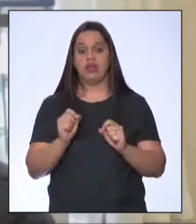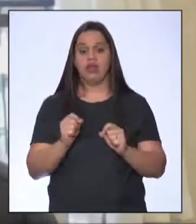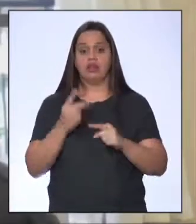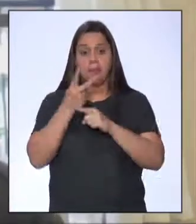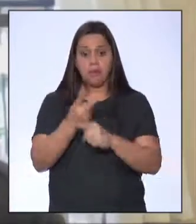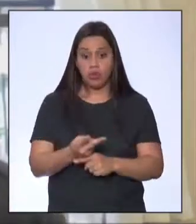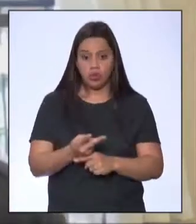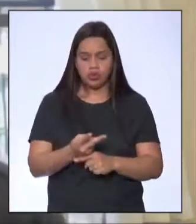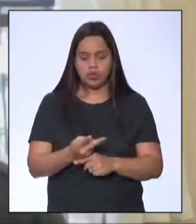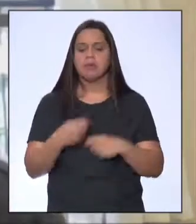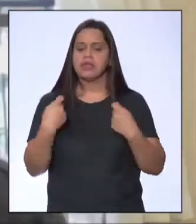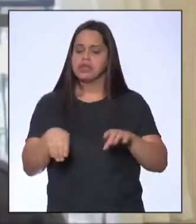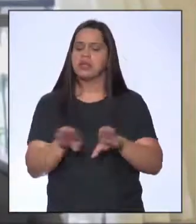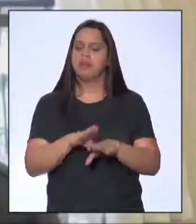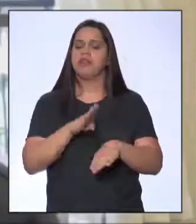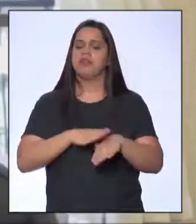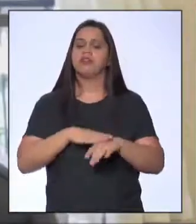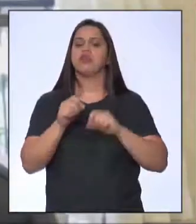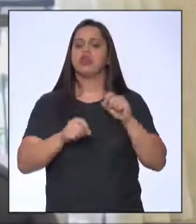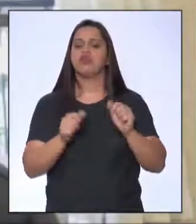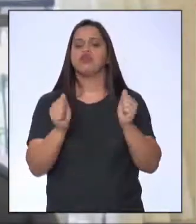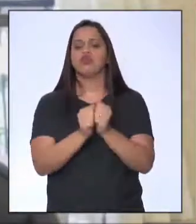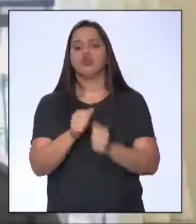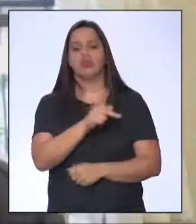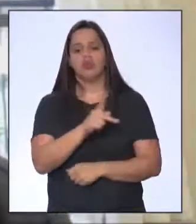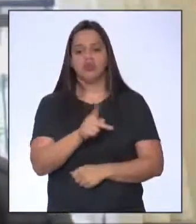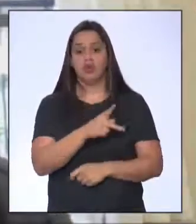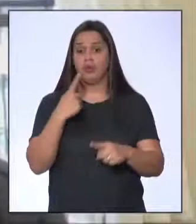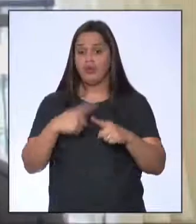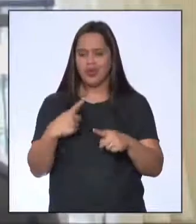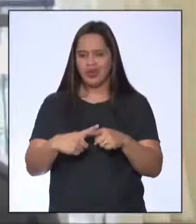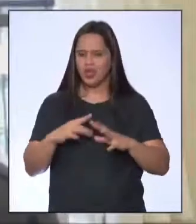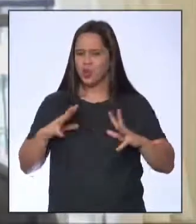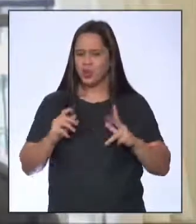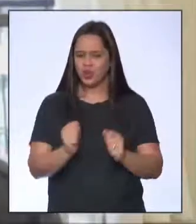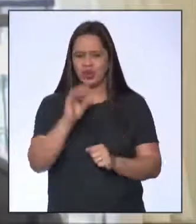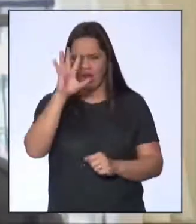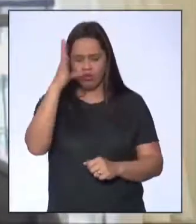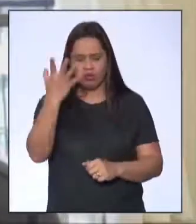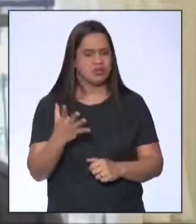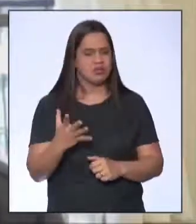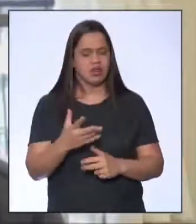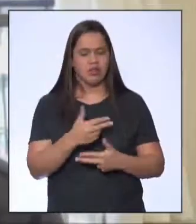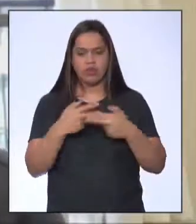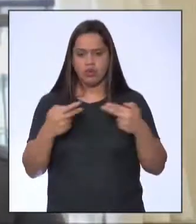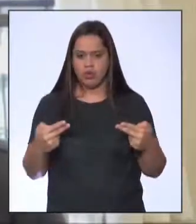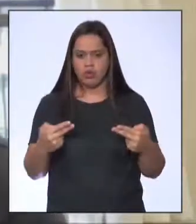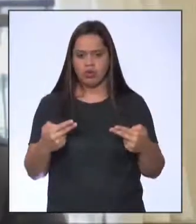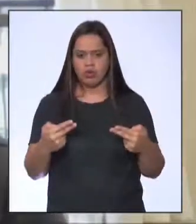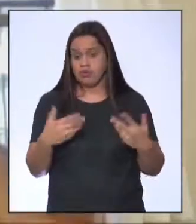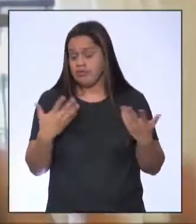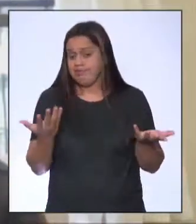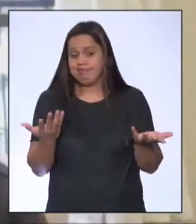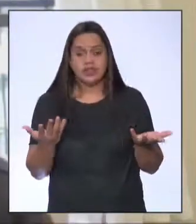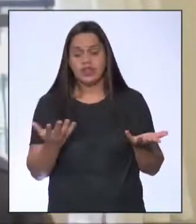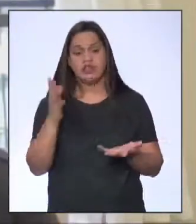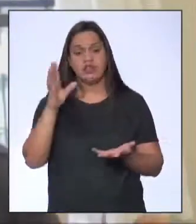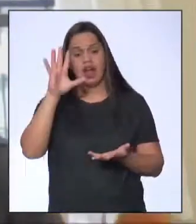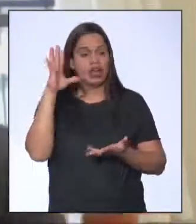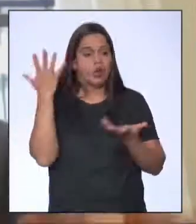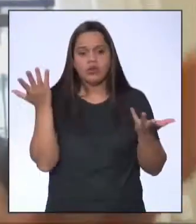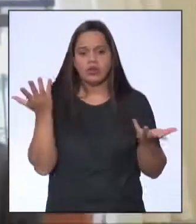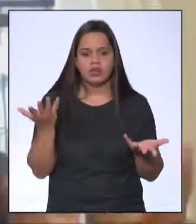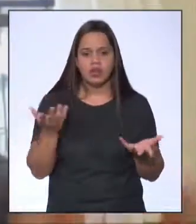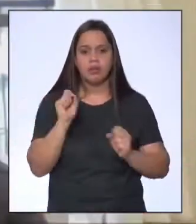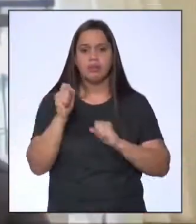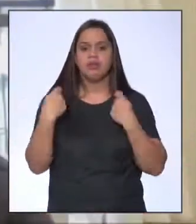com professores, porque assim, a forma que estão vindo as coisas, as resoluções, isso tem que vir, não tem como, todo mundo se ajeitando, é